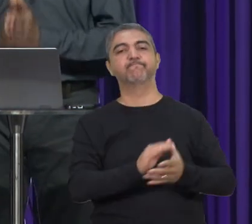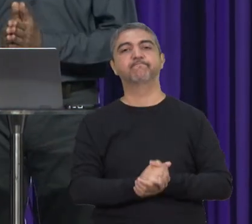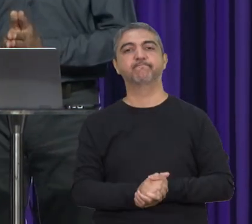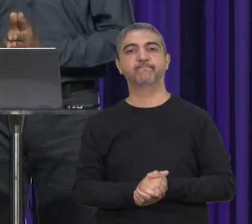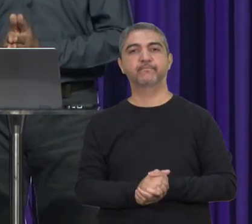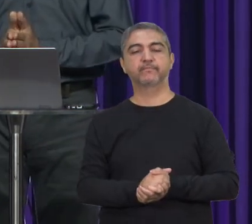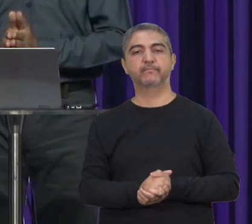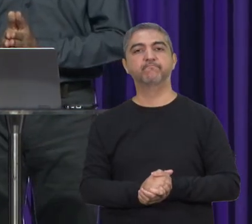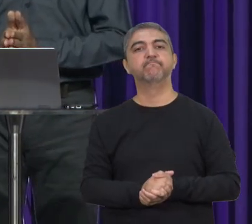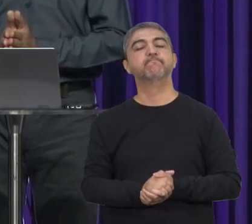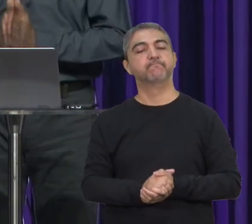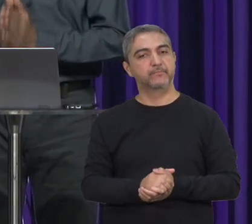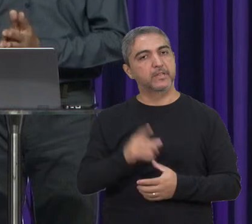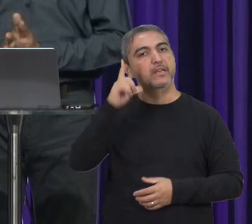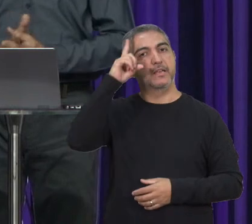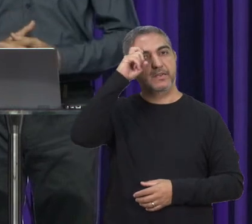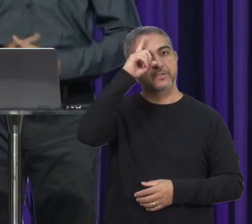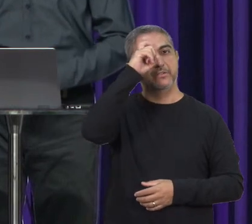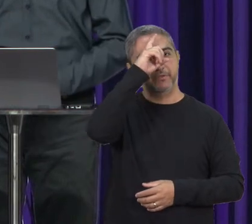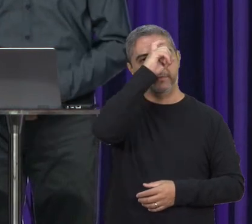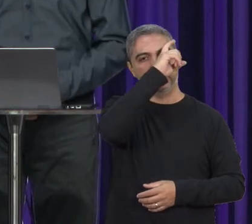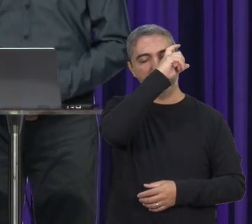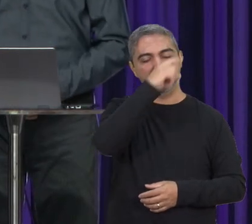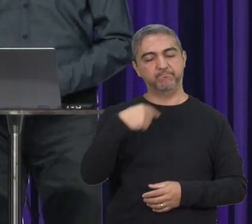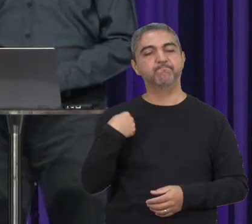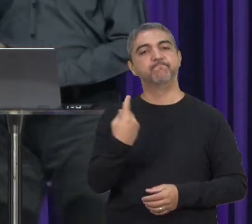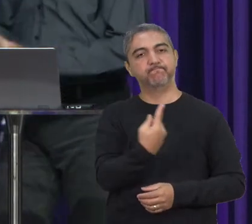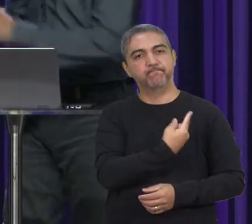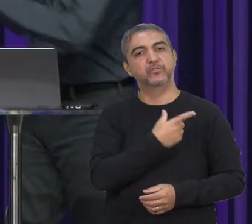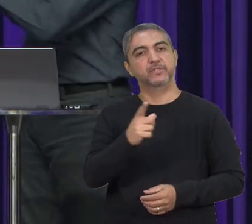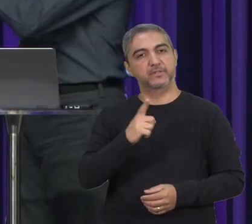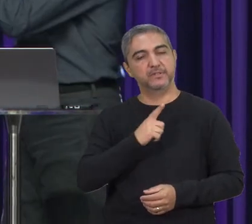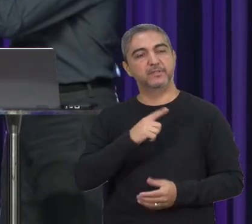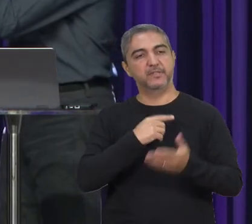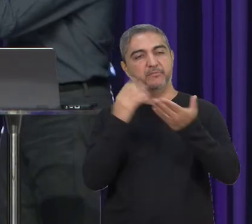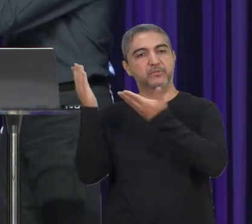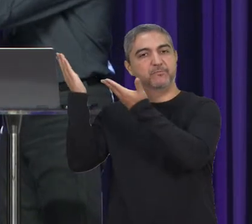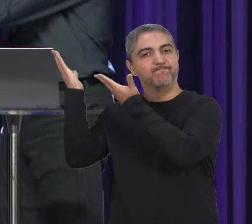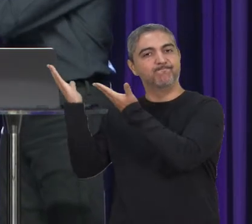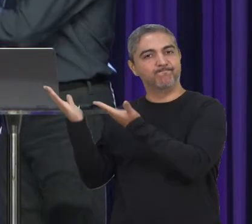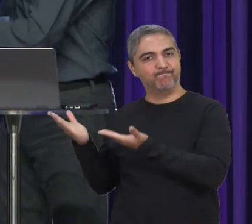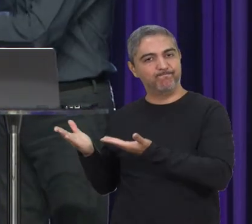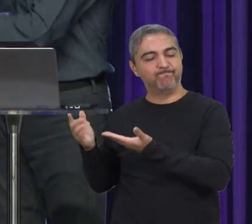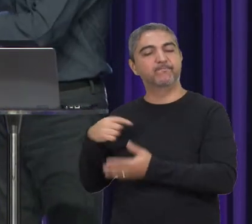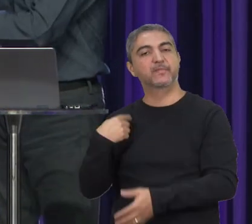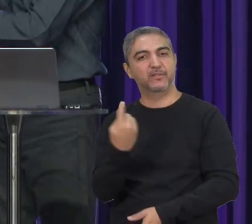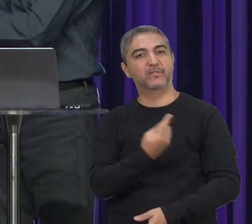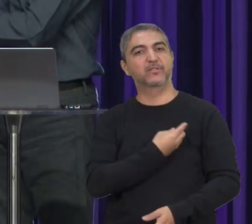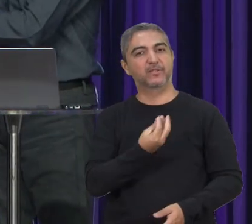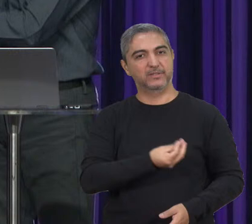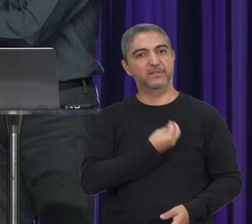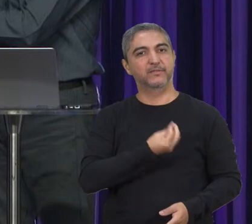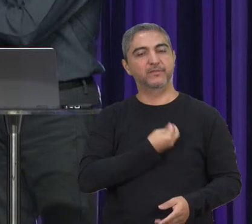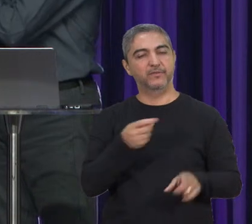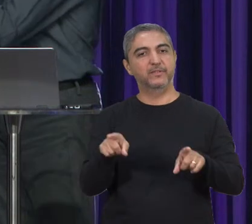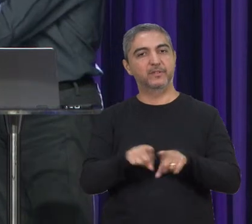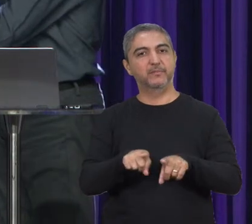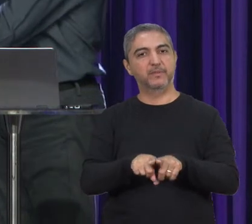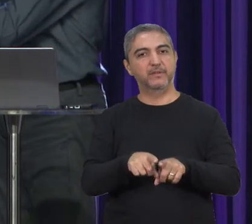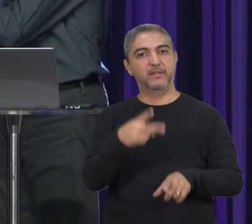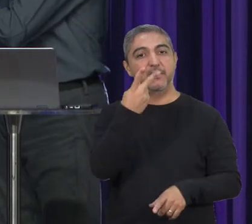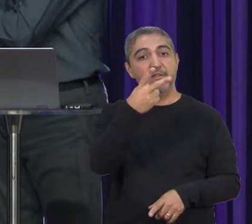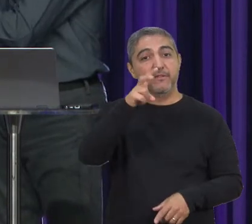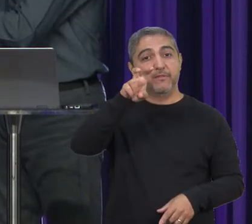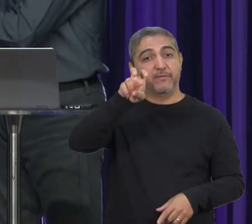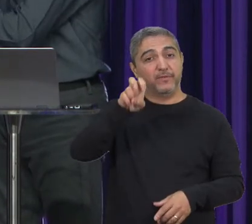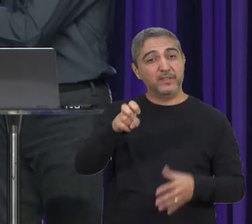Dura realidade a nosso respeito. Se nós fôssemos juntar essas 25